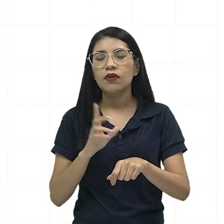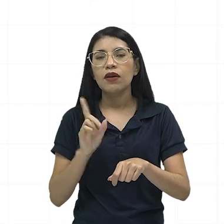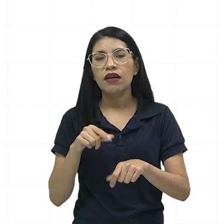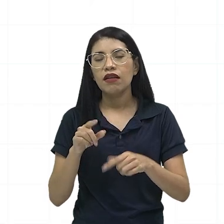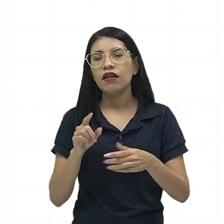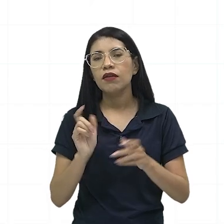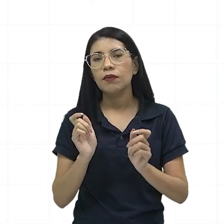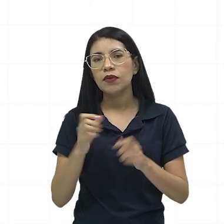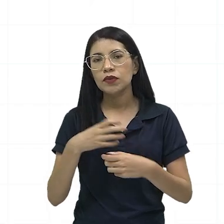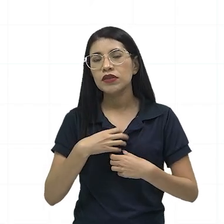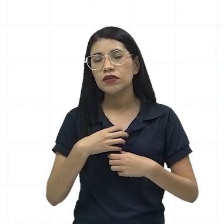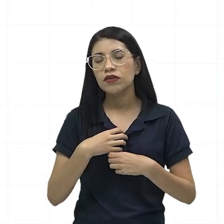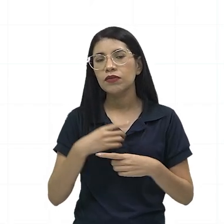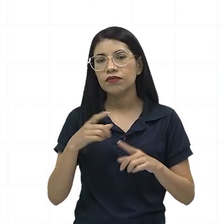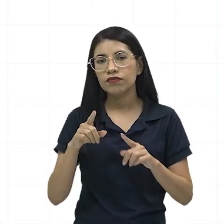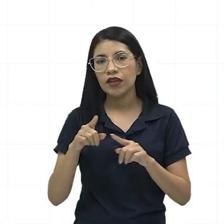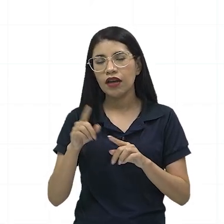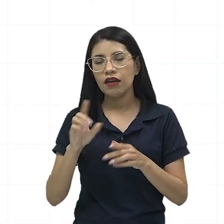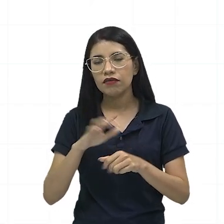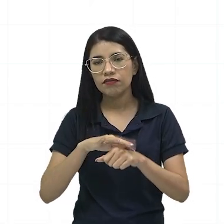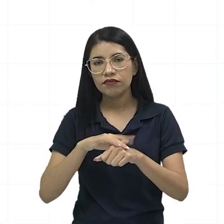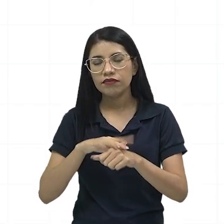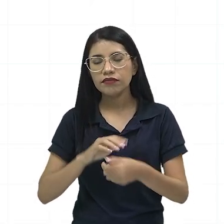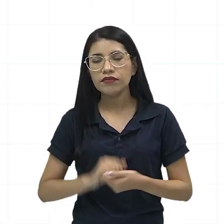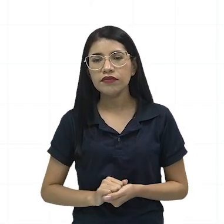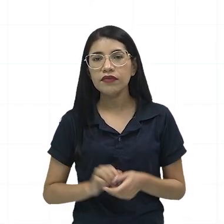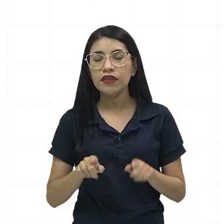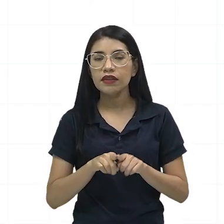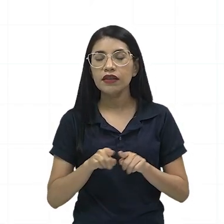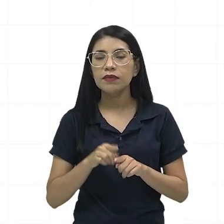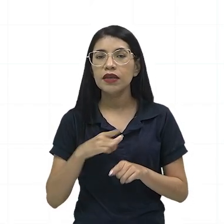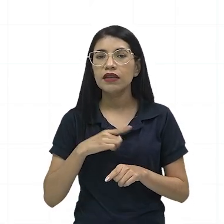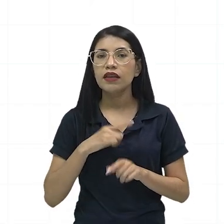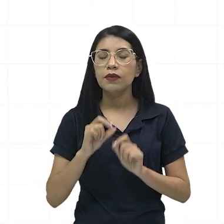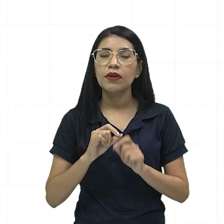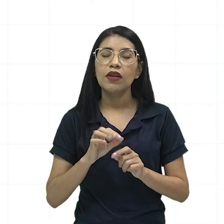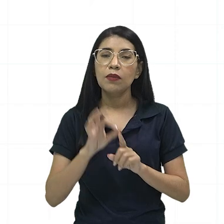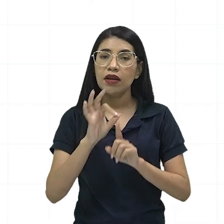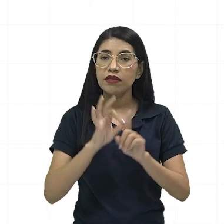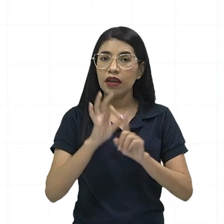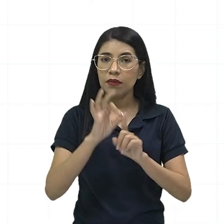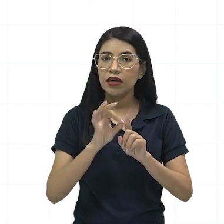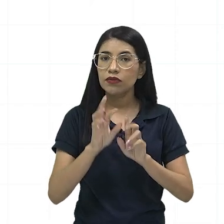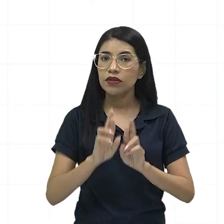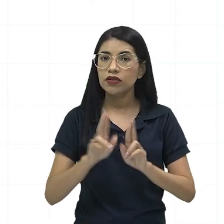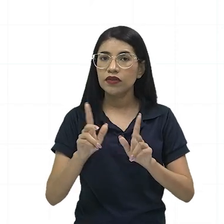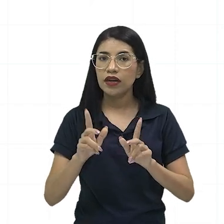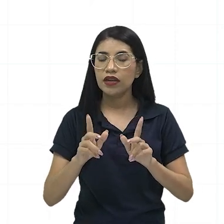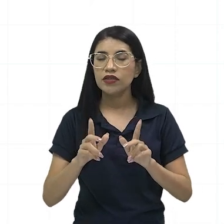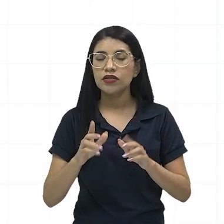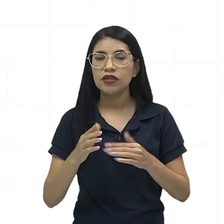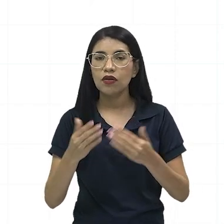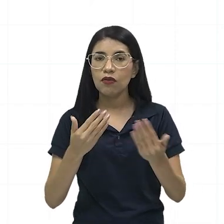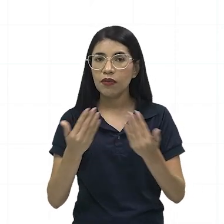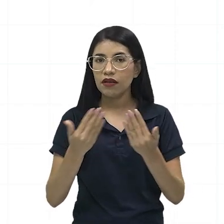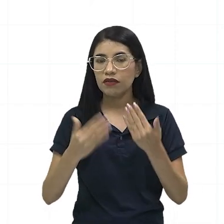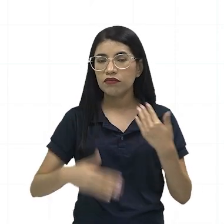hanseníase, certo? Além dessas manchas possuírem uma temperatura diferente do resto da